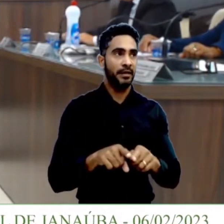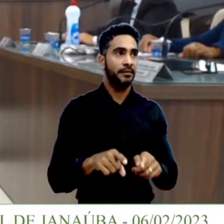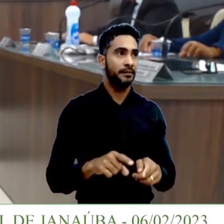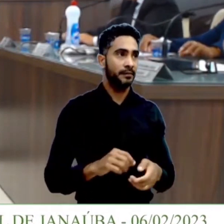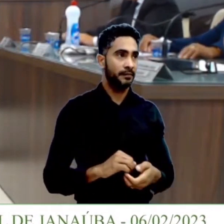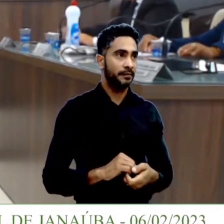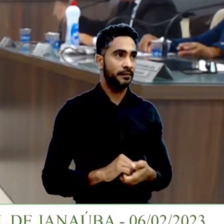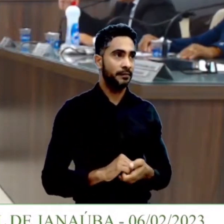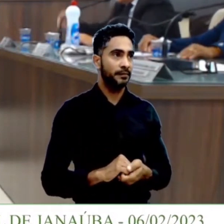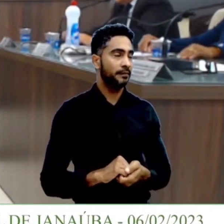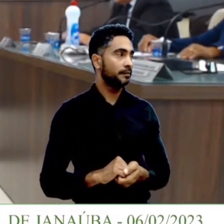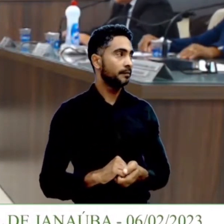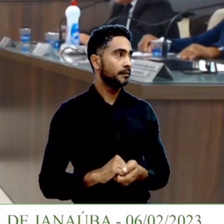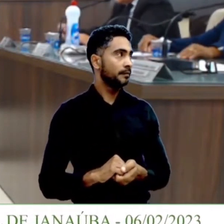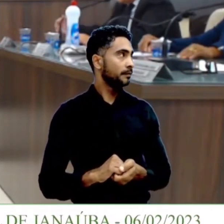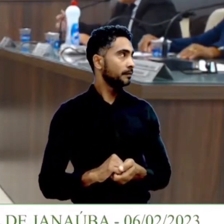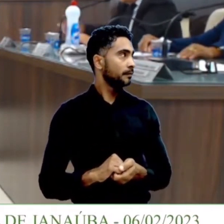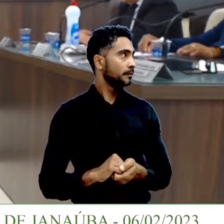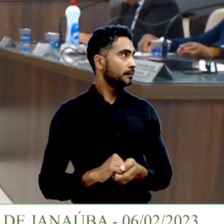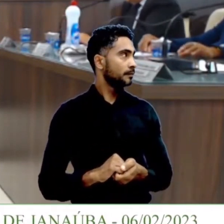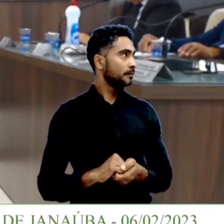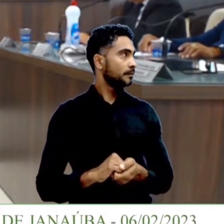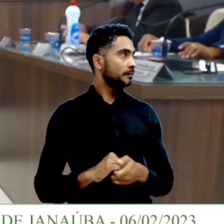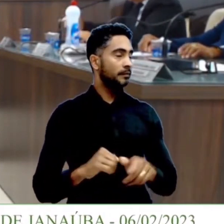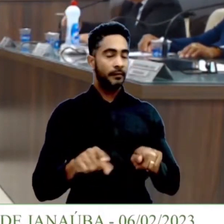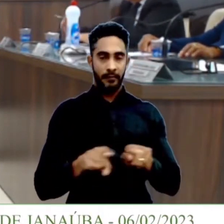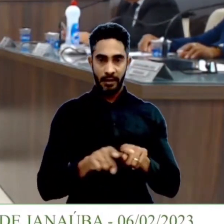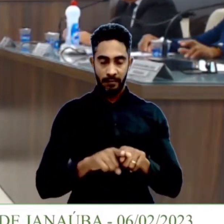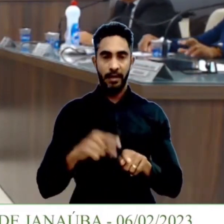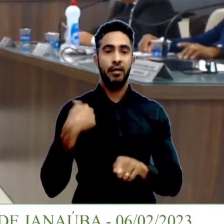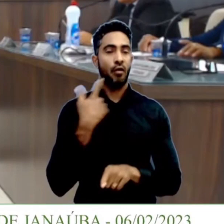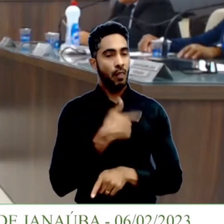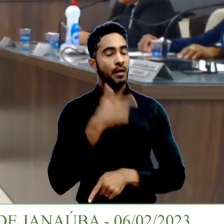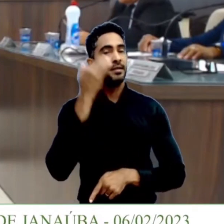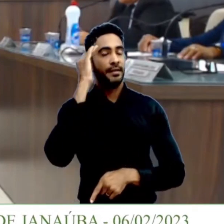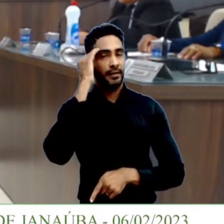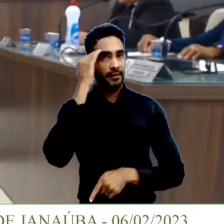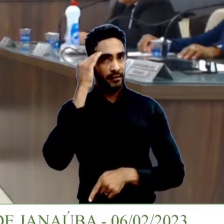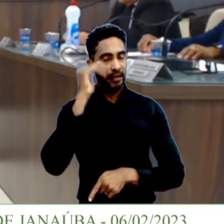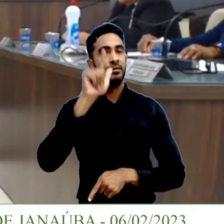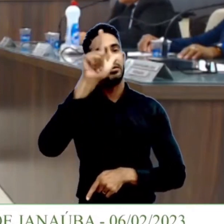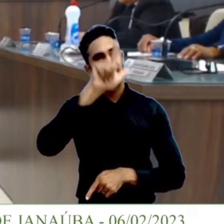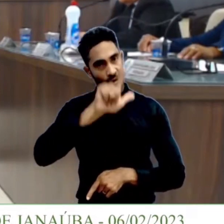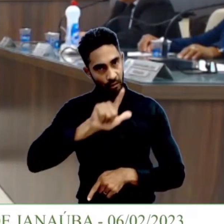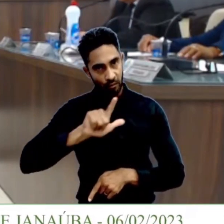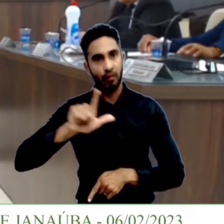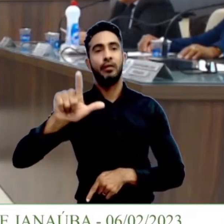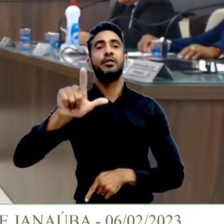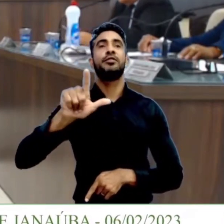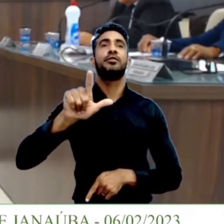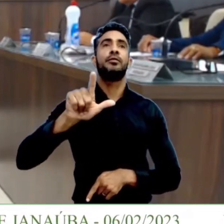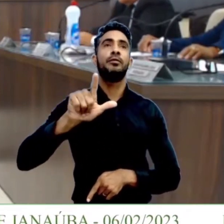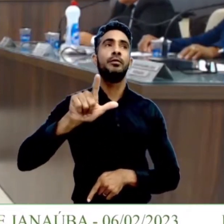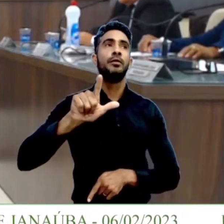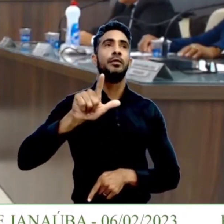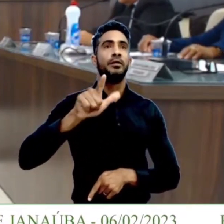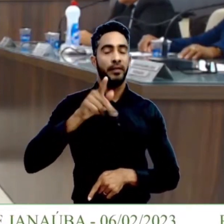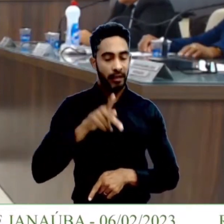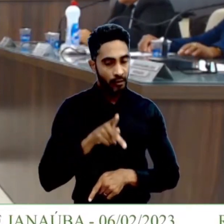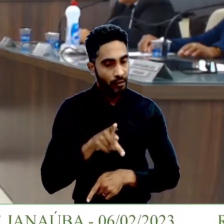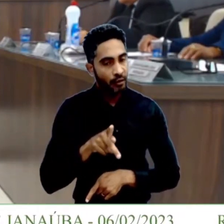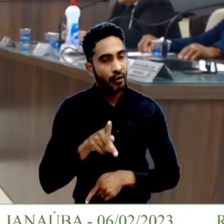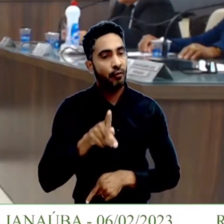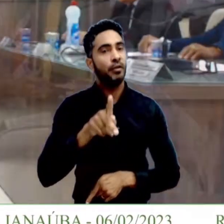colega. Colega, uma parte? Sim. A gente entende que, lógico, tem que seguir o rito normal, o